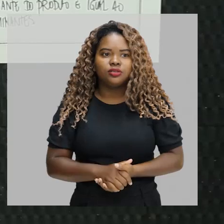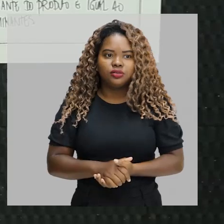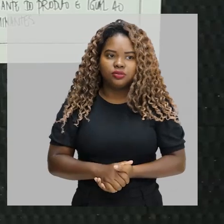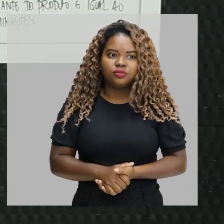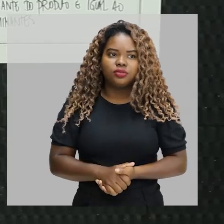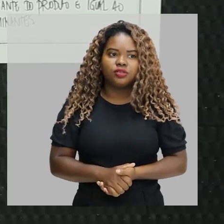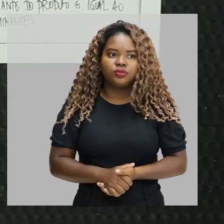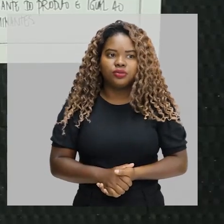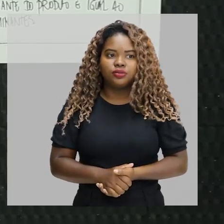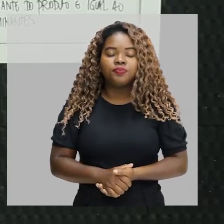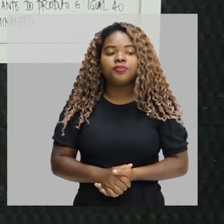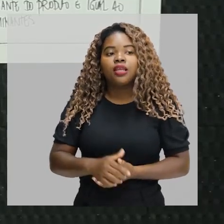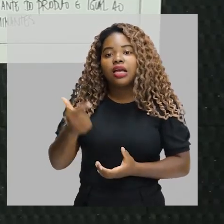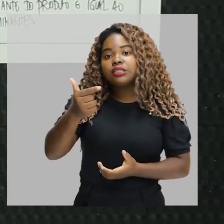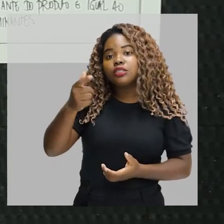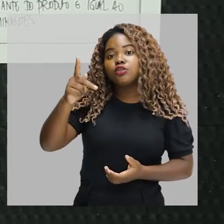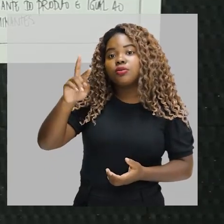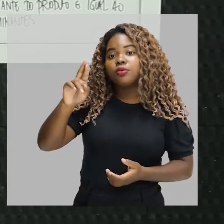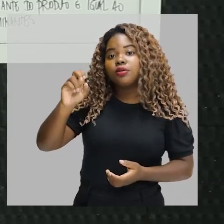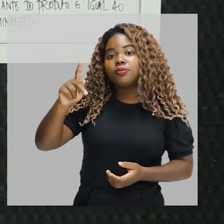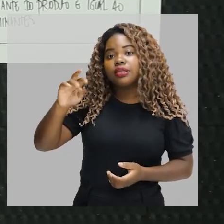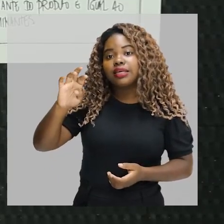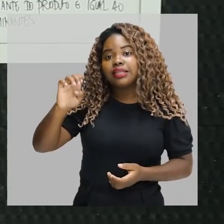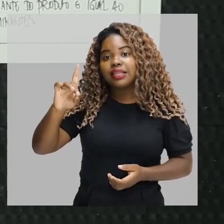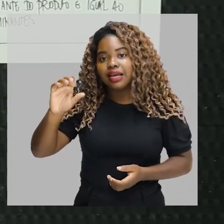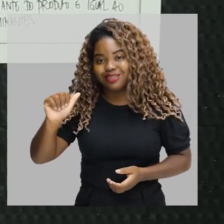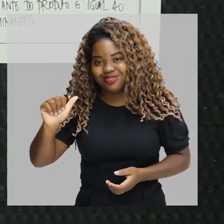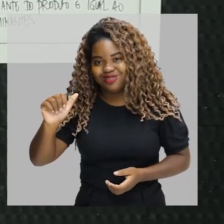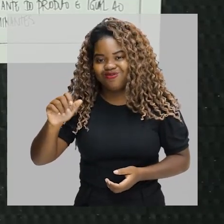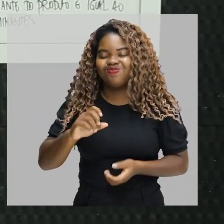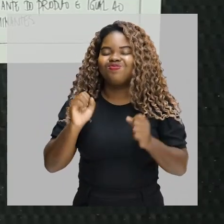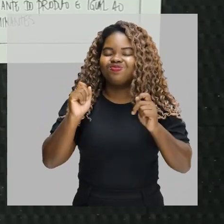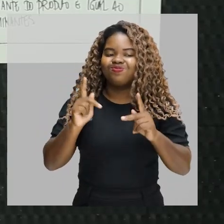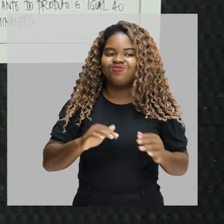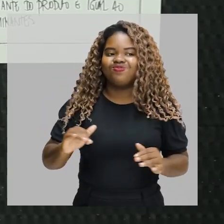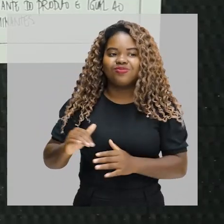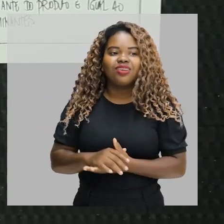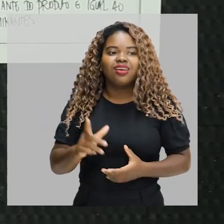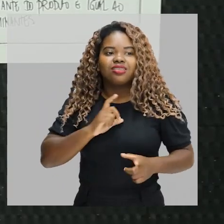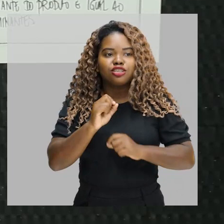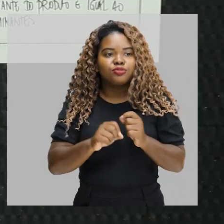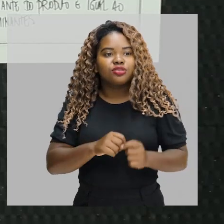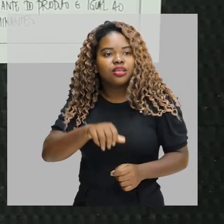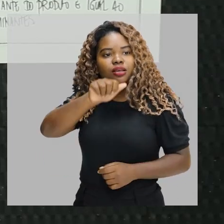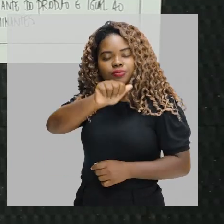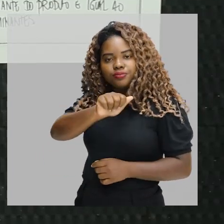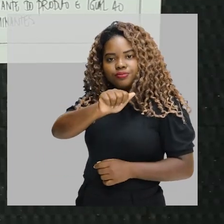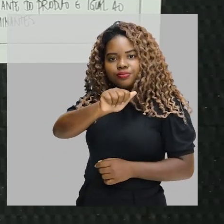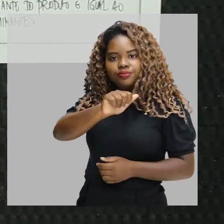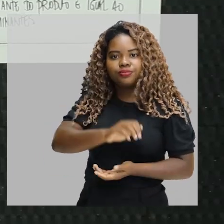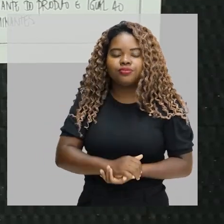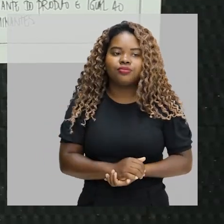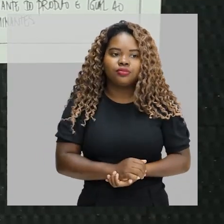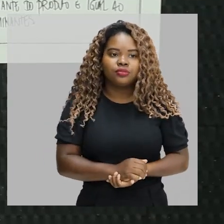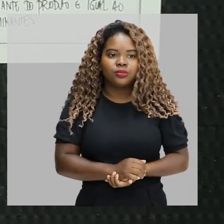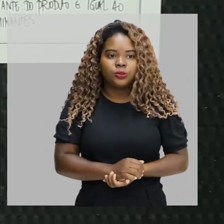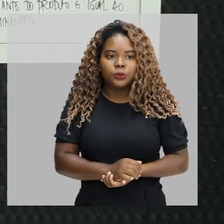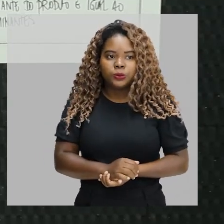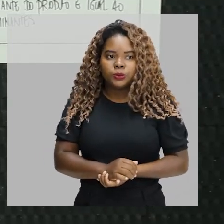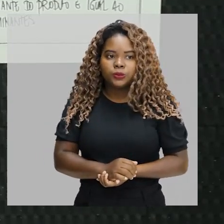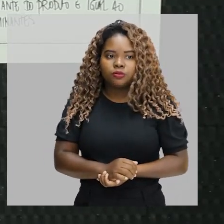mesmo determinante. Olha só, turma, se você tem aqui a matriz A formado por